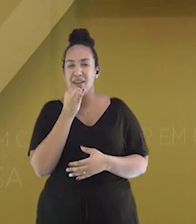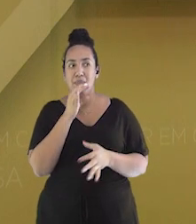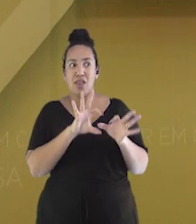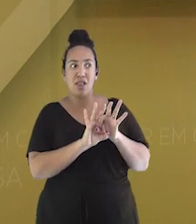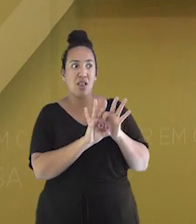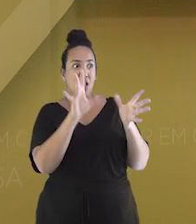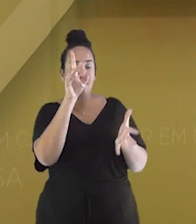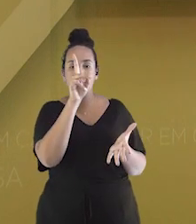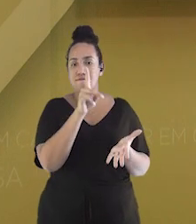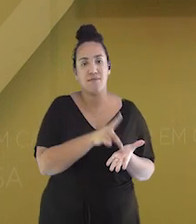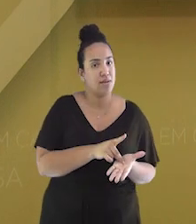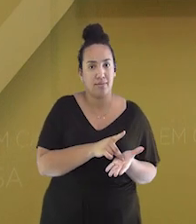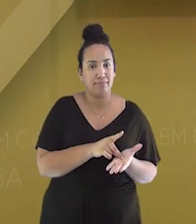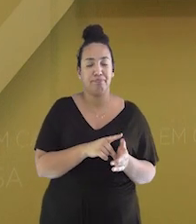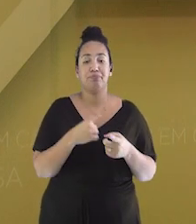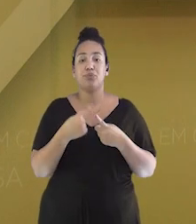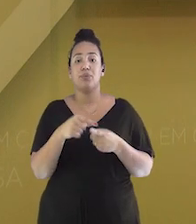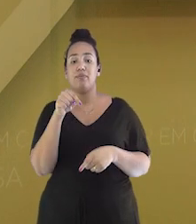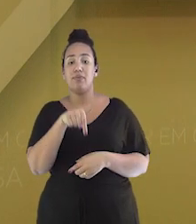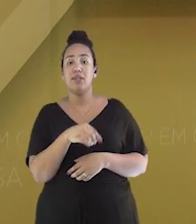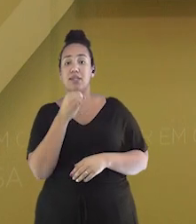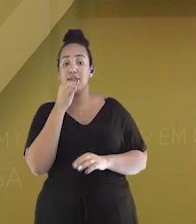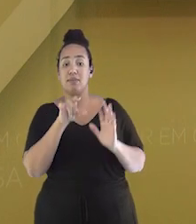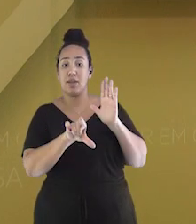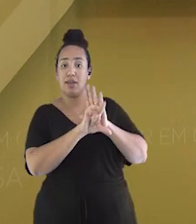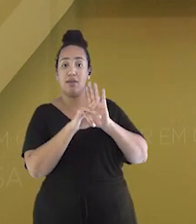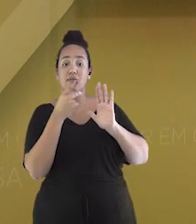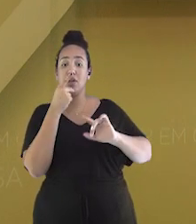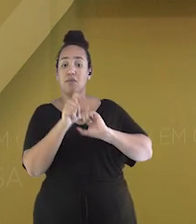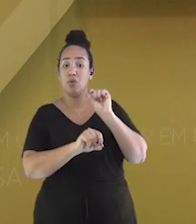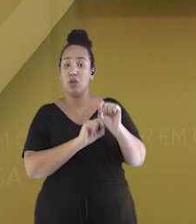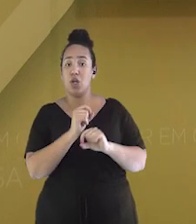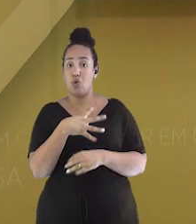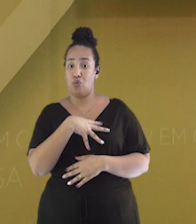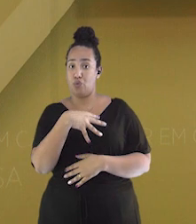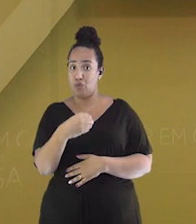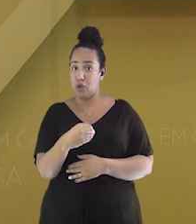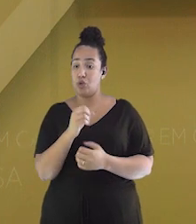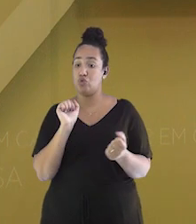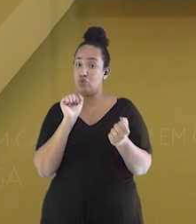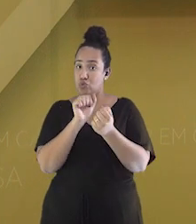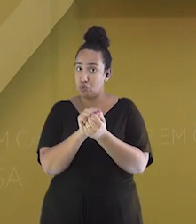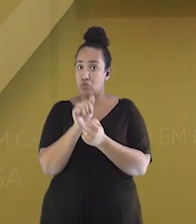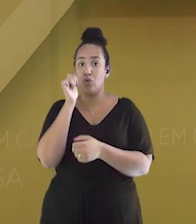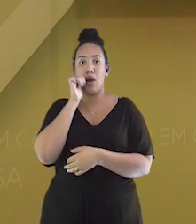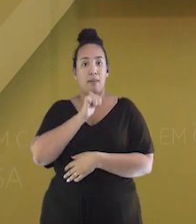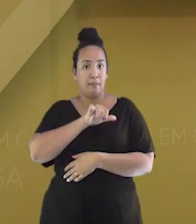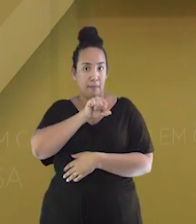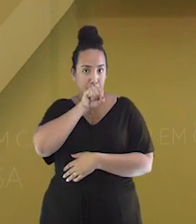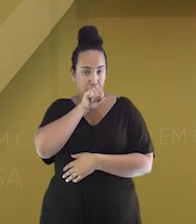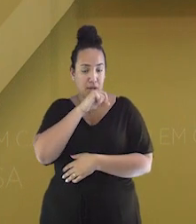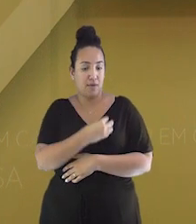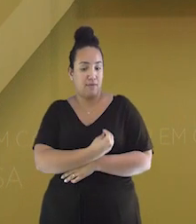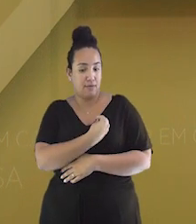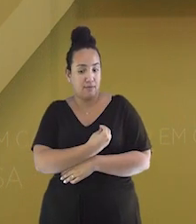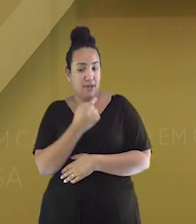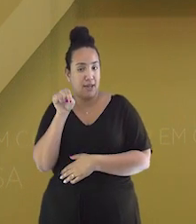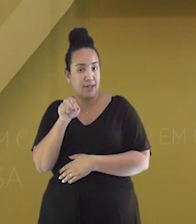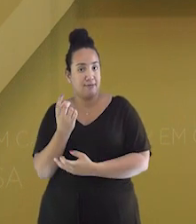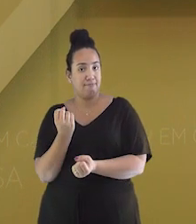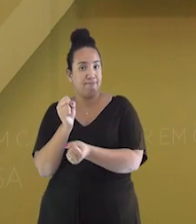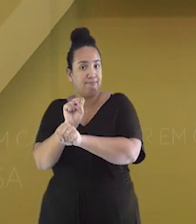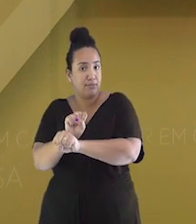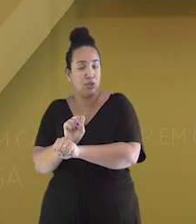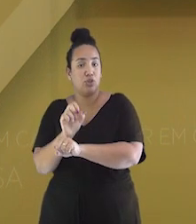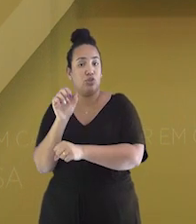Grosso modo, a lei do ventre livre estabeleceu que os filhos permaneceriam junto da mãe escravizada, vivendo no cativeiro